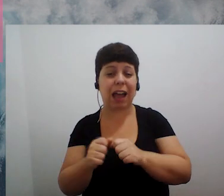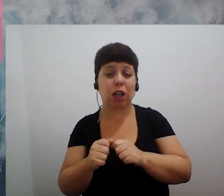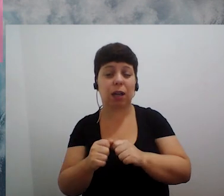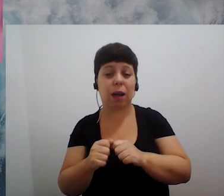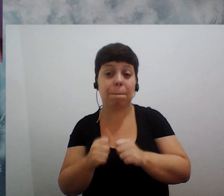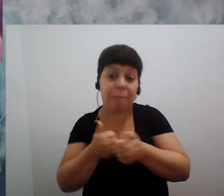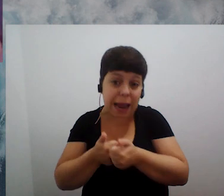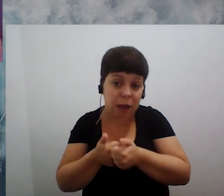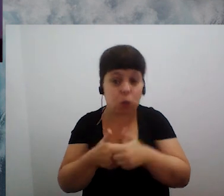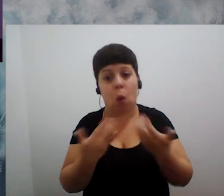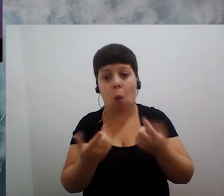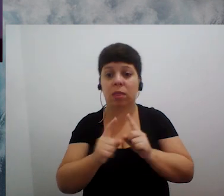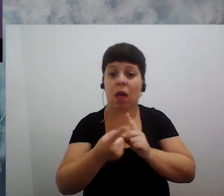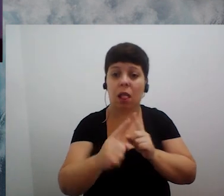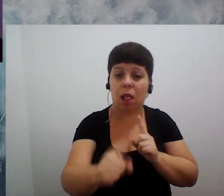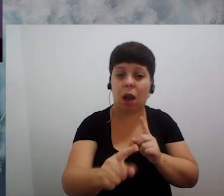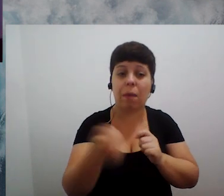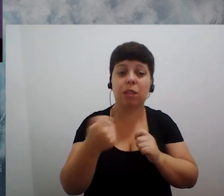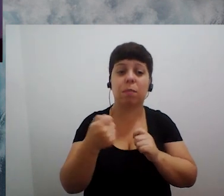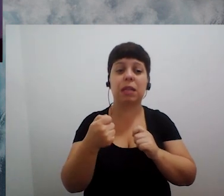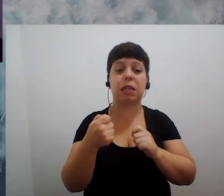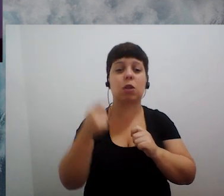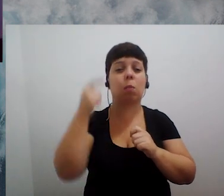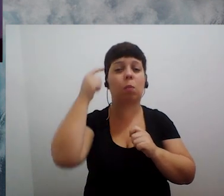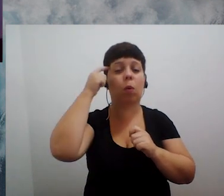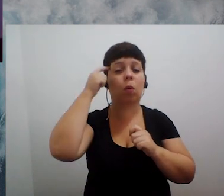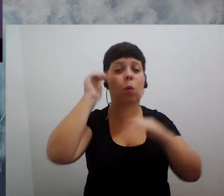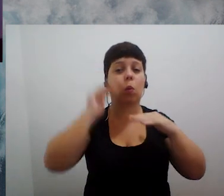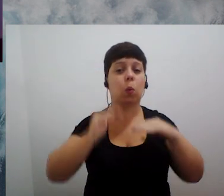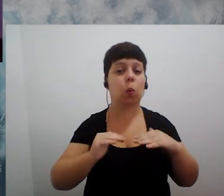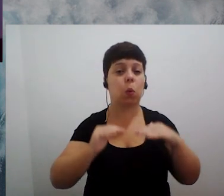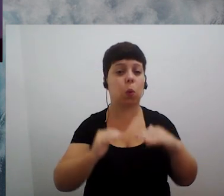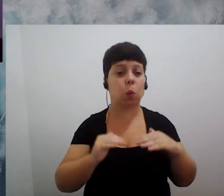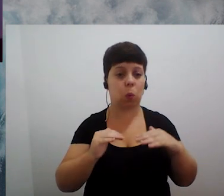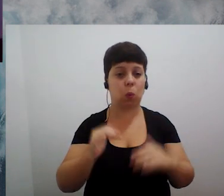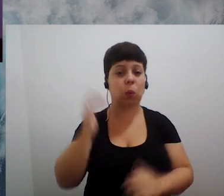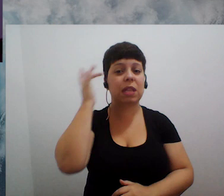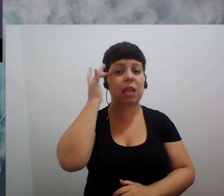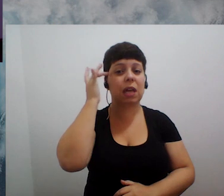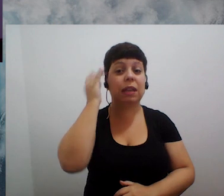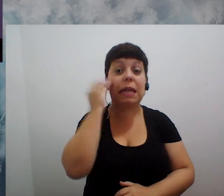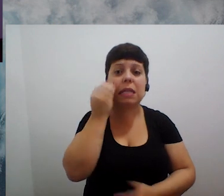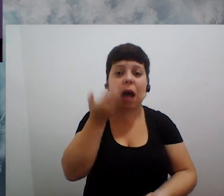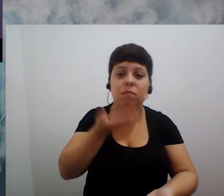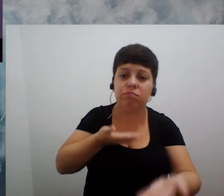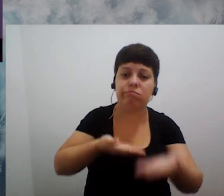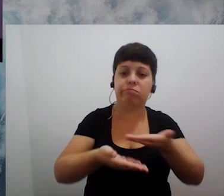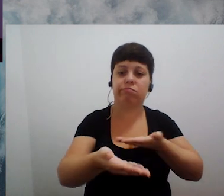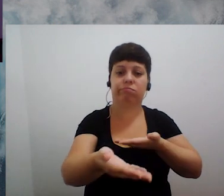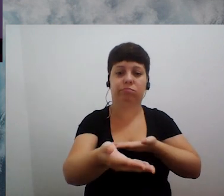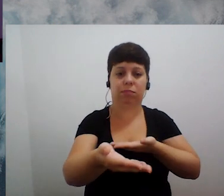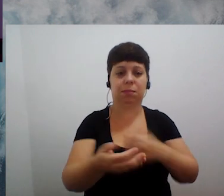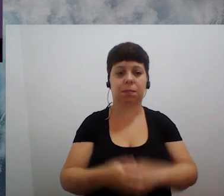está longe, está perto, mas a gente tem que ter um pouco de serenidade, de sensatez para a gente poder fazer